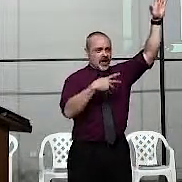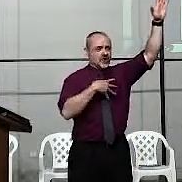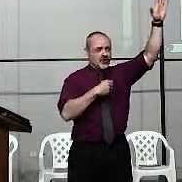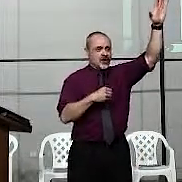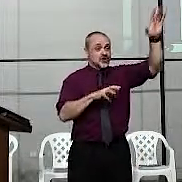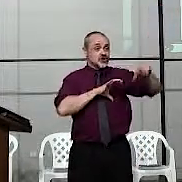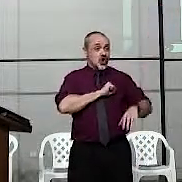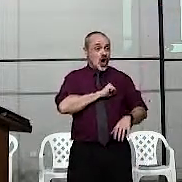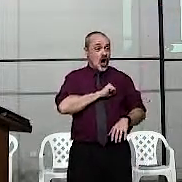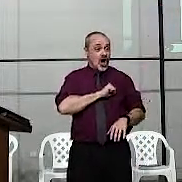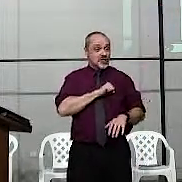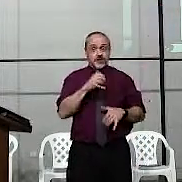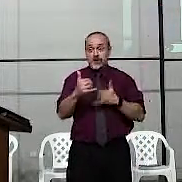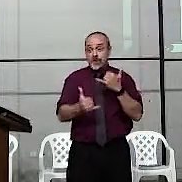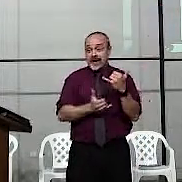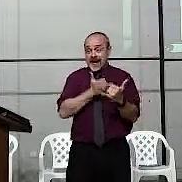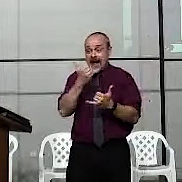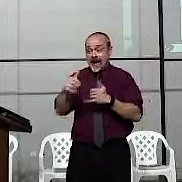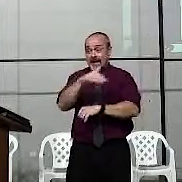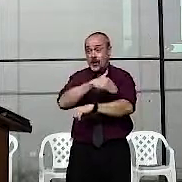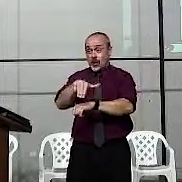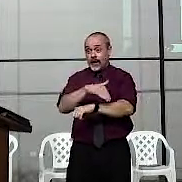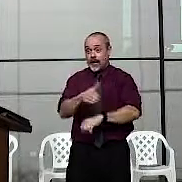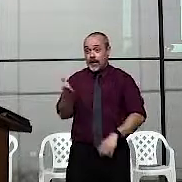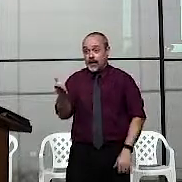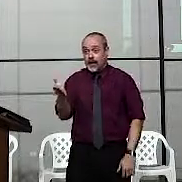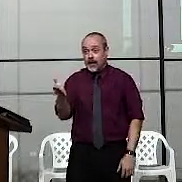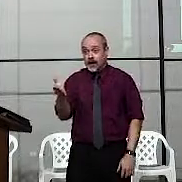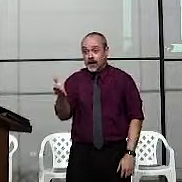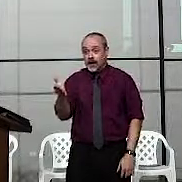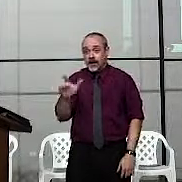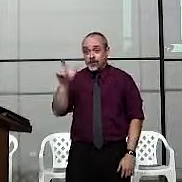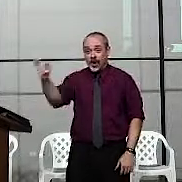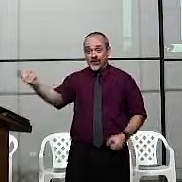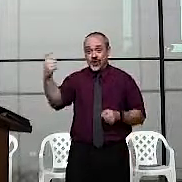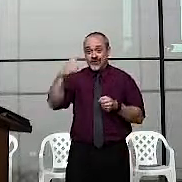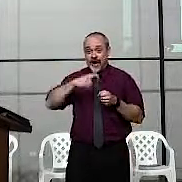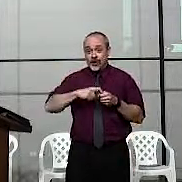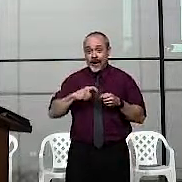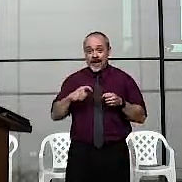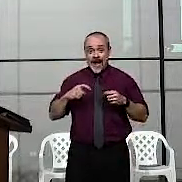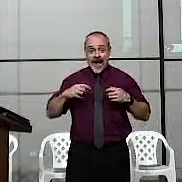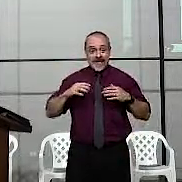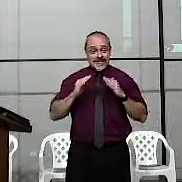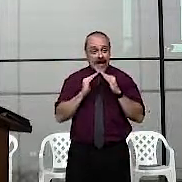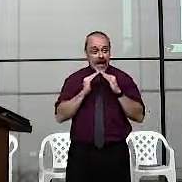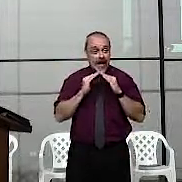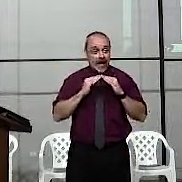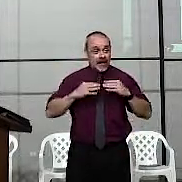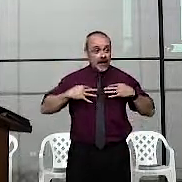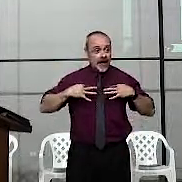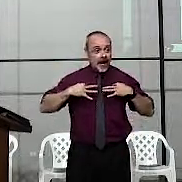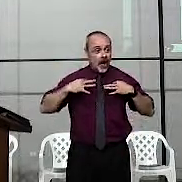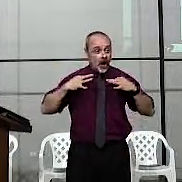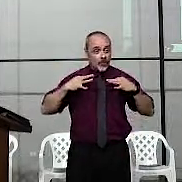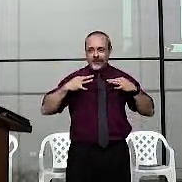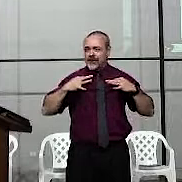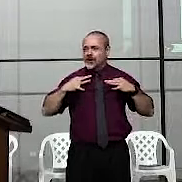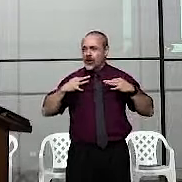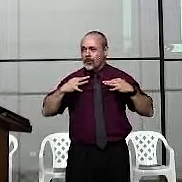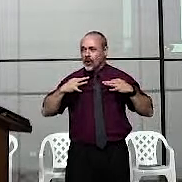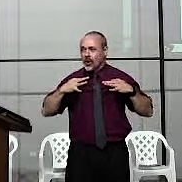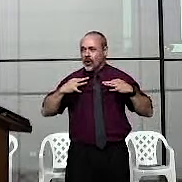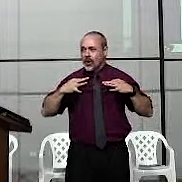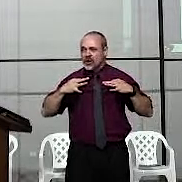E os seus filhos gostam de brincar na rua, né? E depois, voltando em casa, a roupa